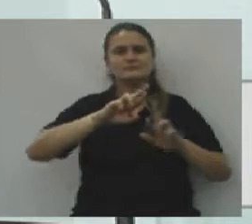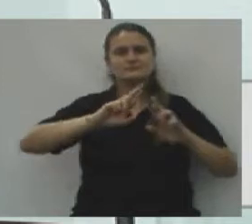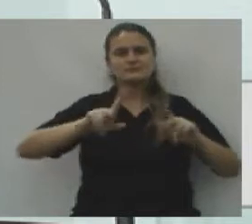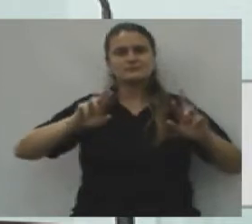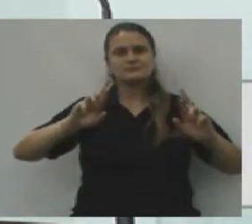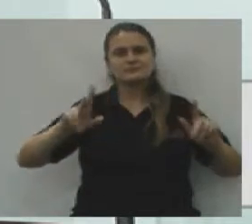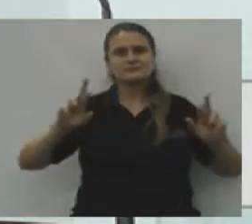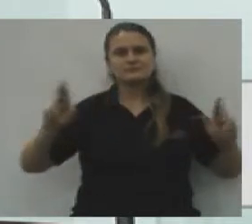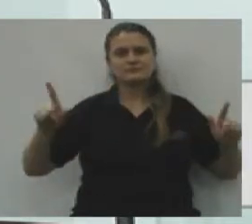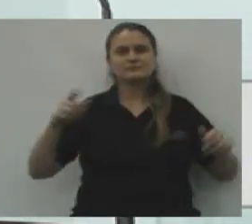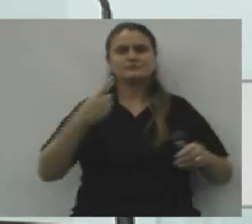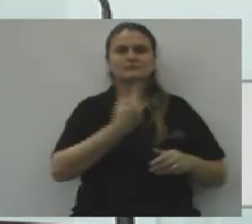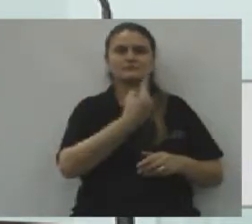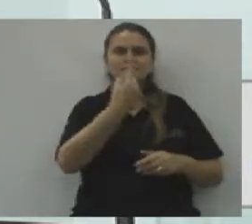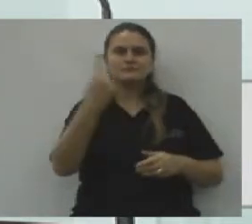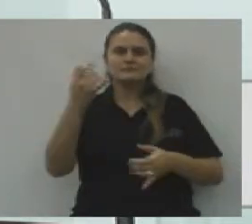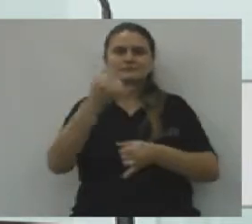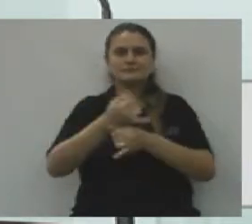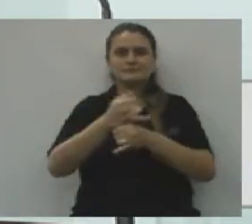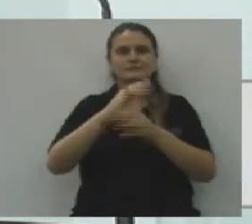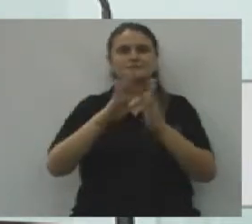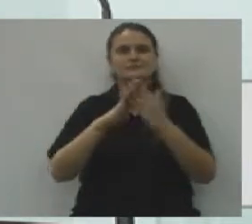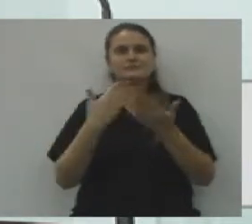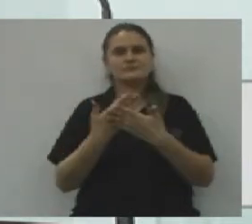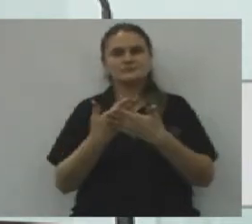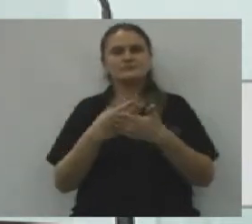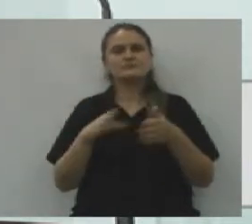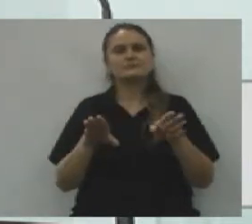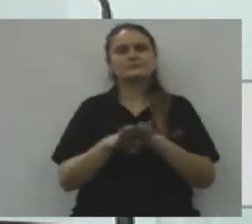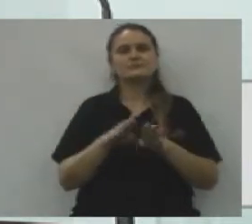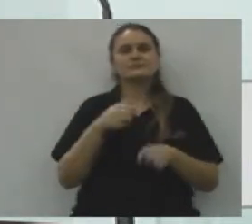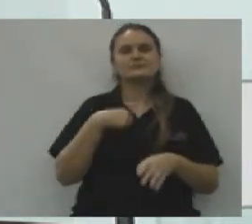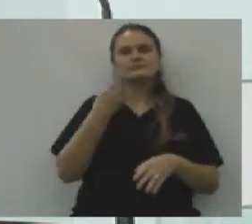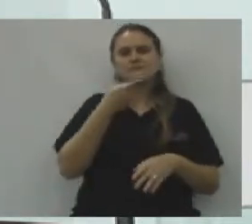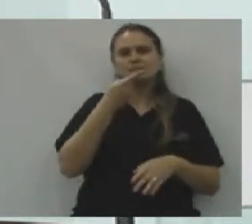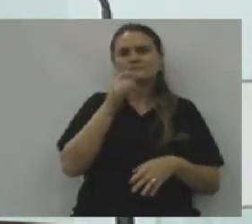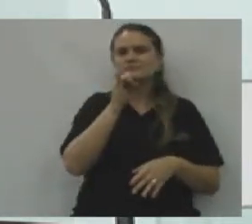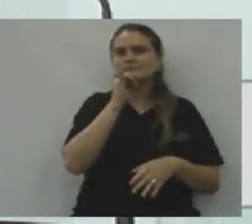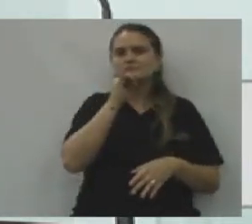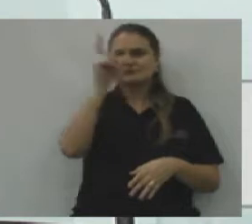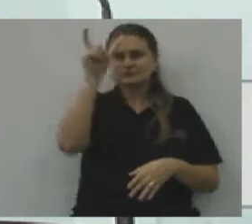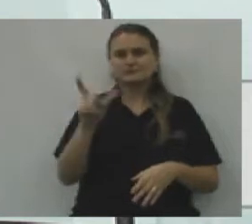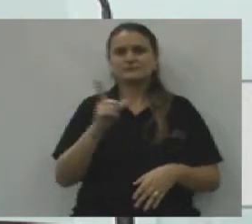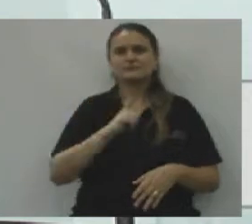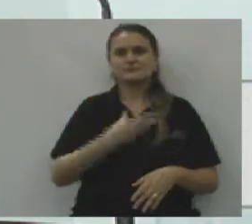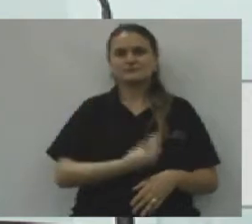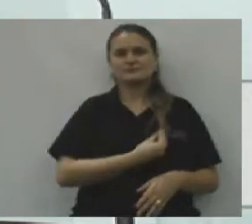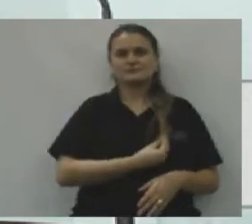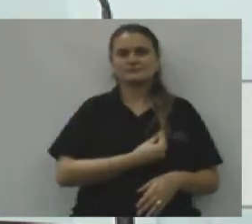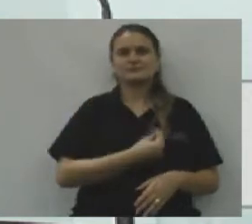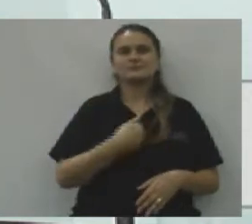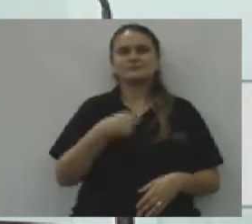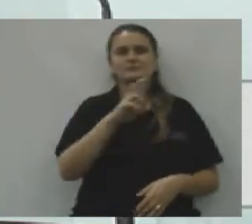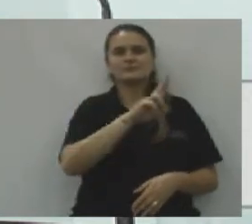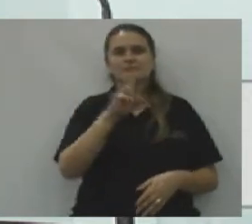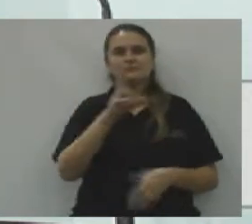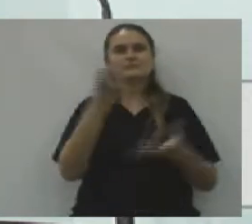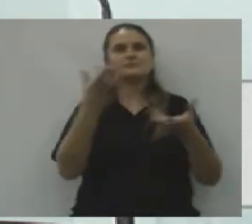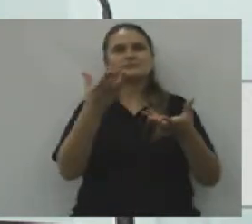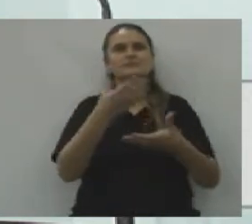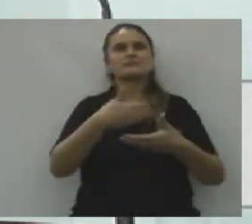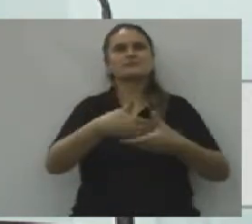diversidade de cada diretor de escola, e até eu citava como exemplo, e aqui está presente, e em nome dele eu quero saudar a